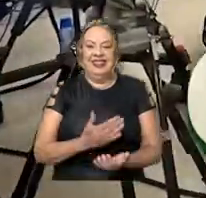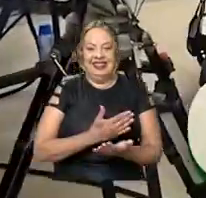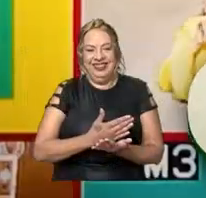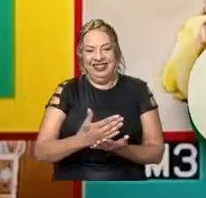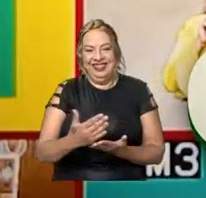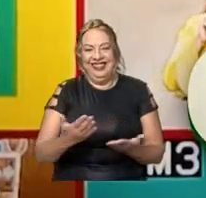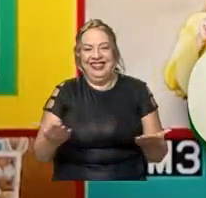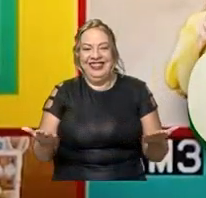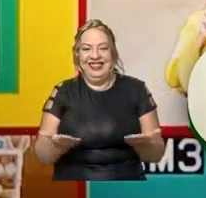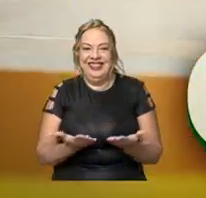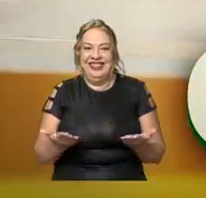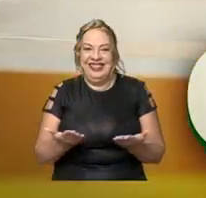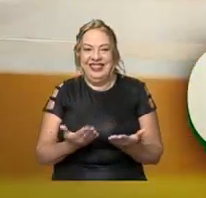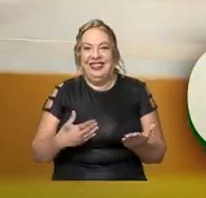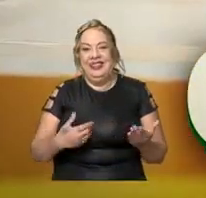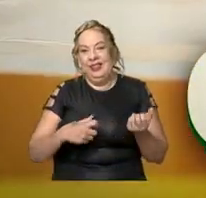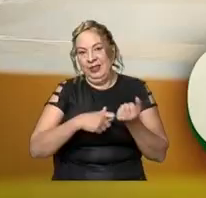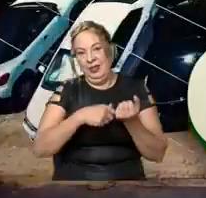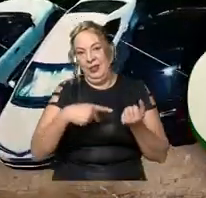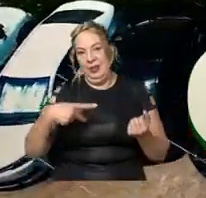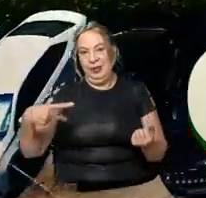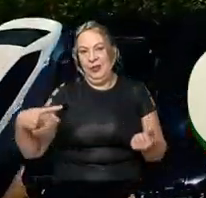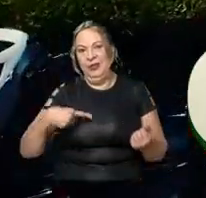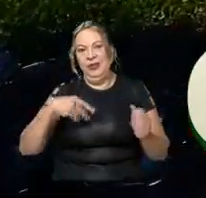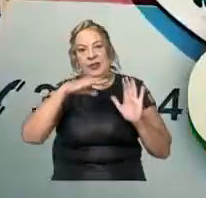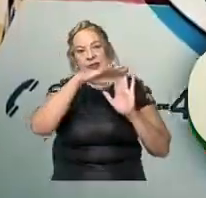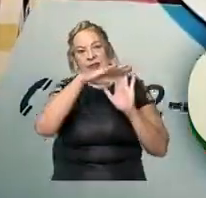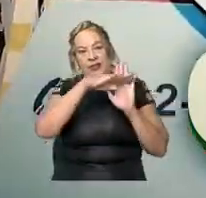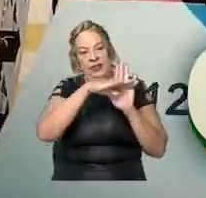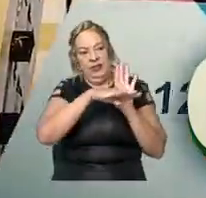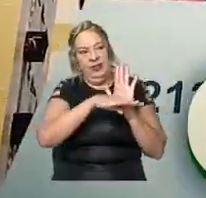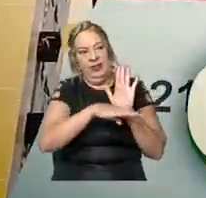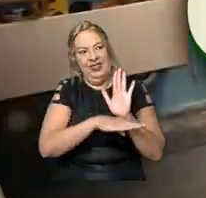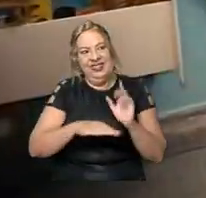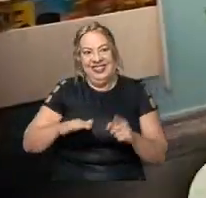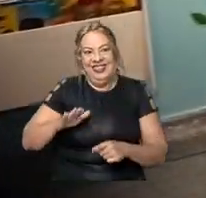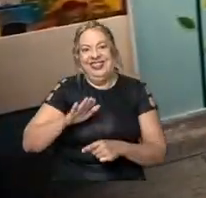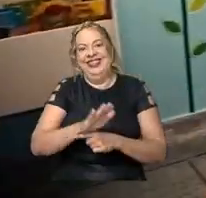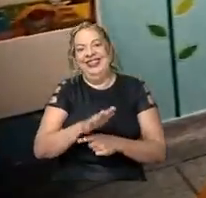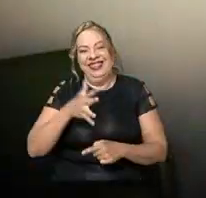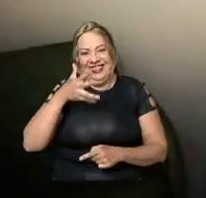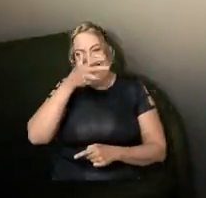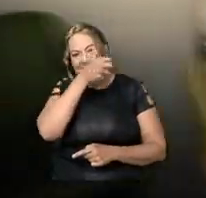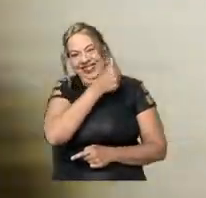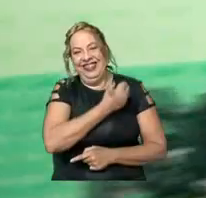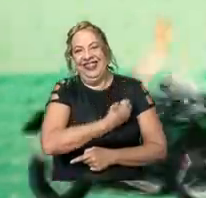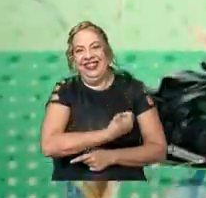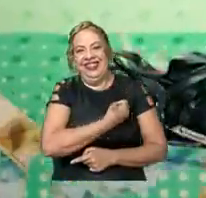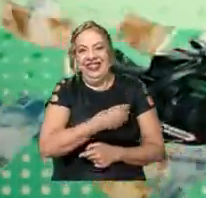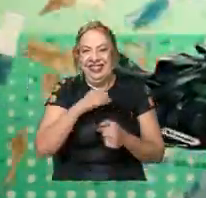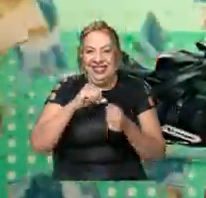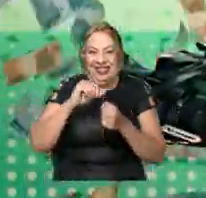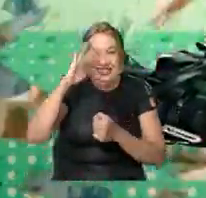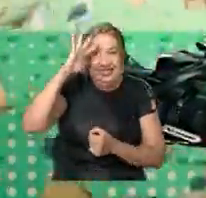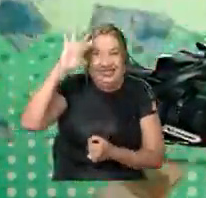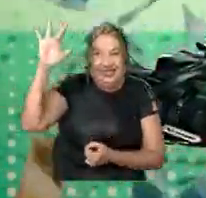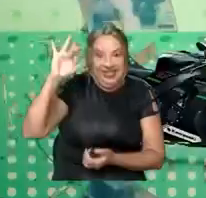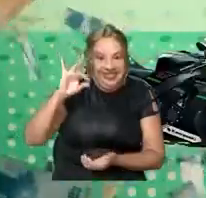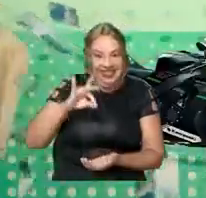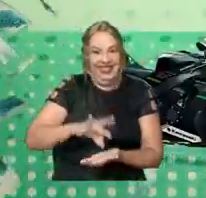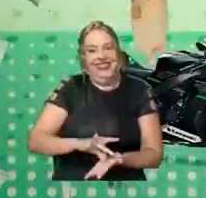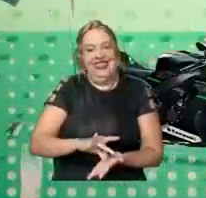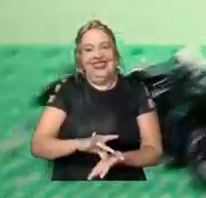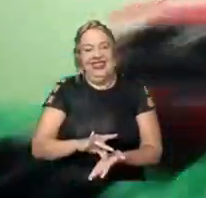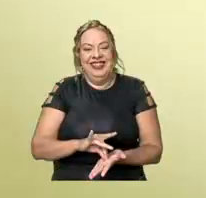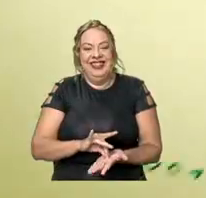Está começando agora o Cajucap, o programa que ajuda a salvar vidas e a realizar